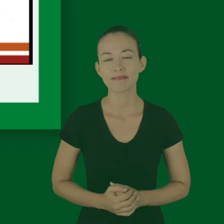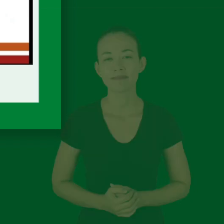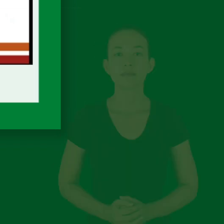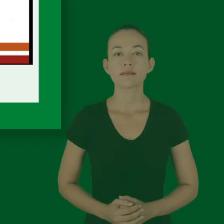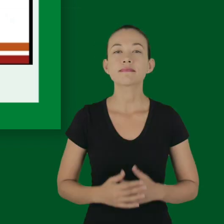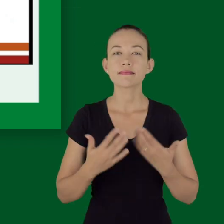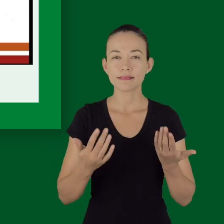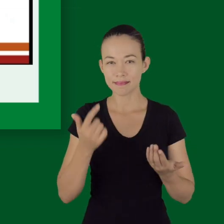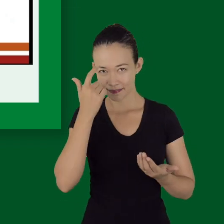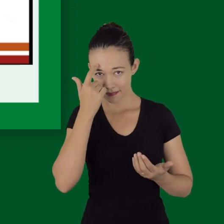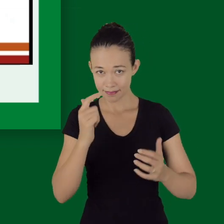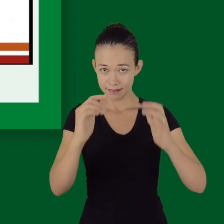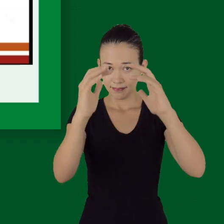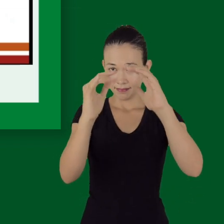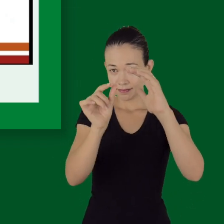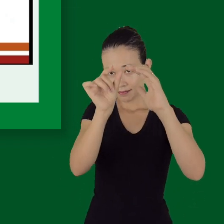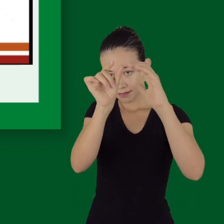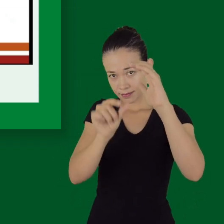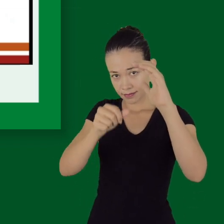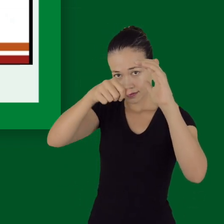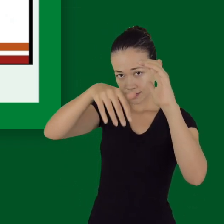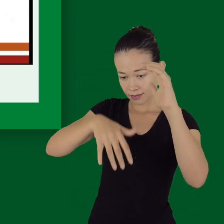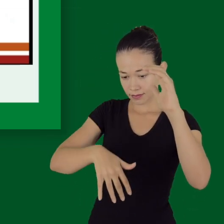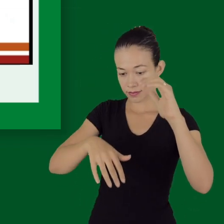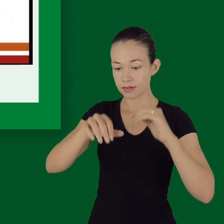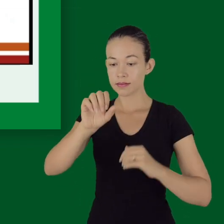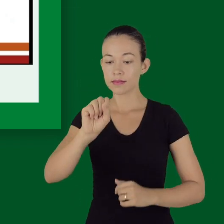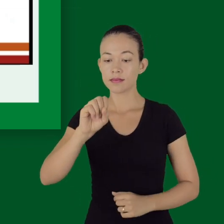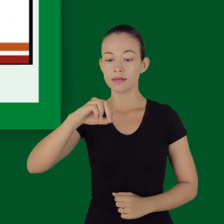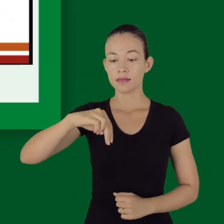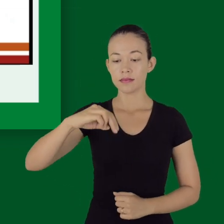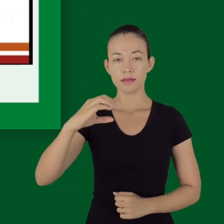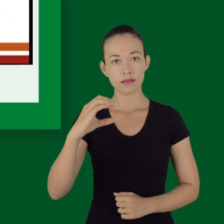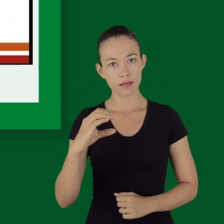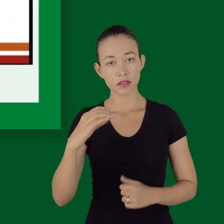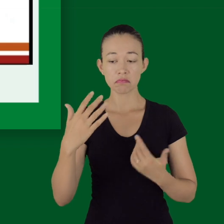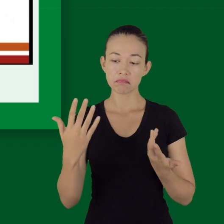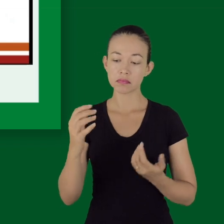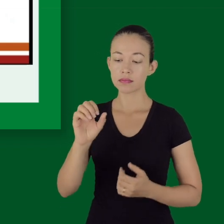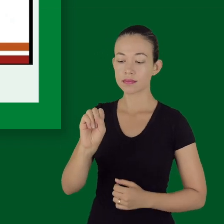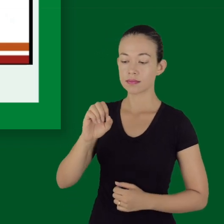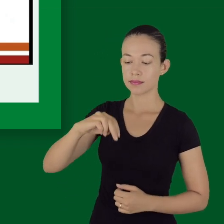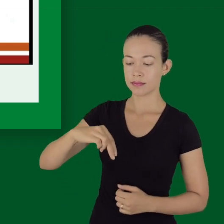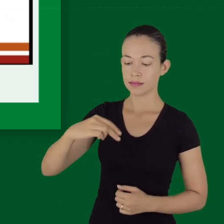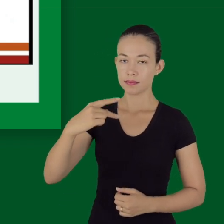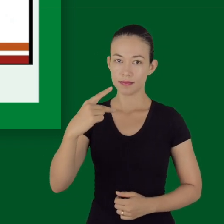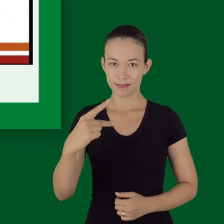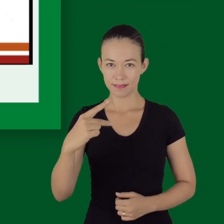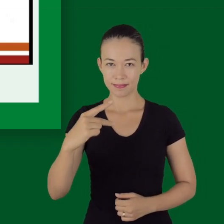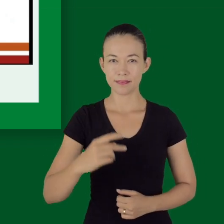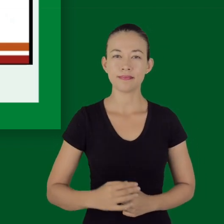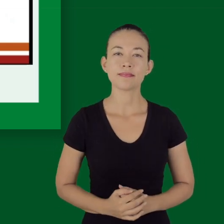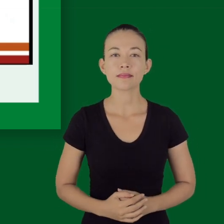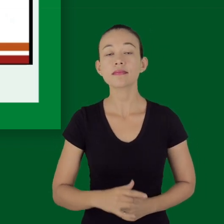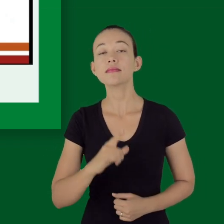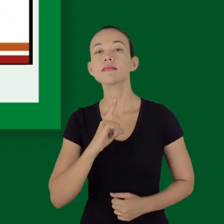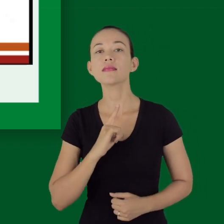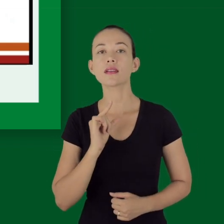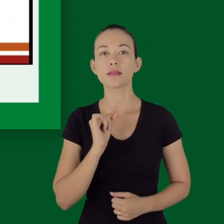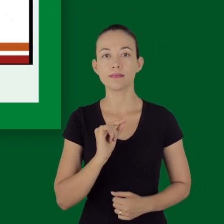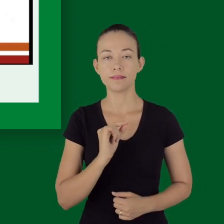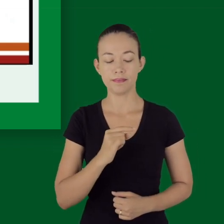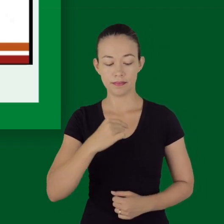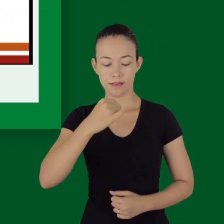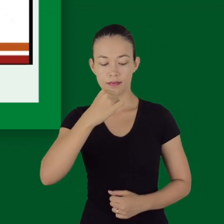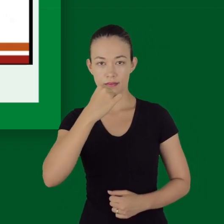envolve o sistema nervoso central, o sistema nervoso periférico, com respostas, que são respostas involuntárias, mas respostas que atuam dentro da